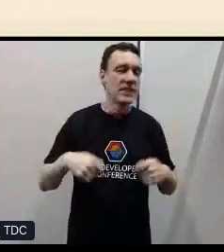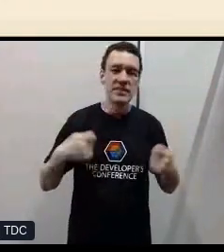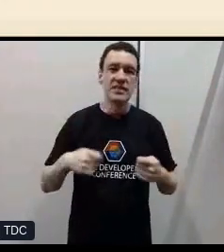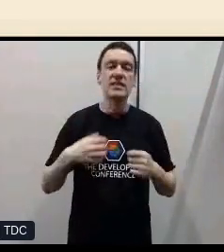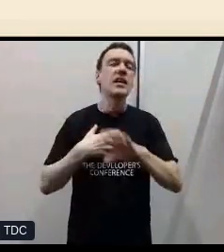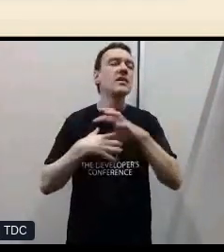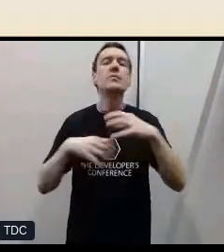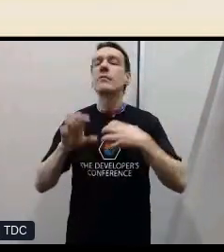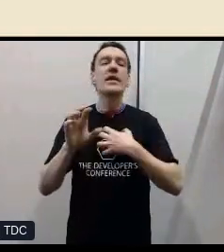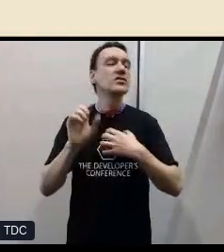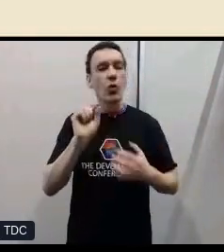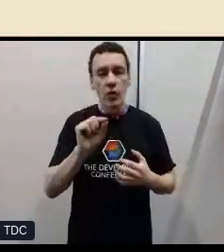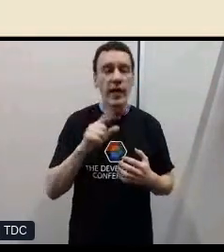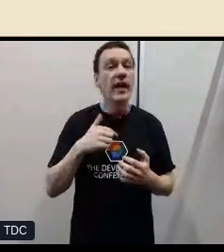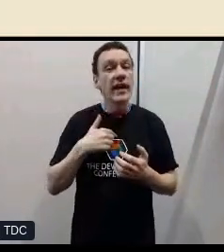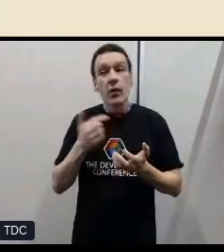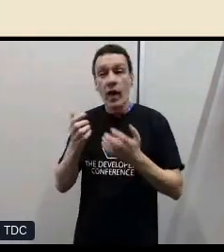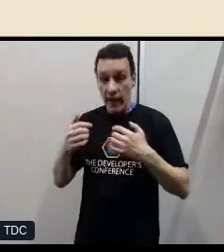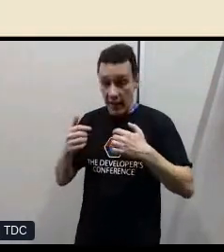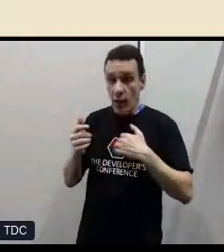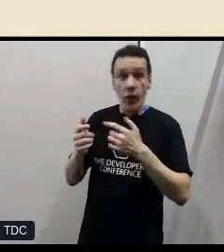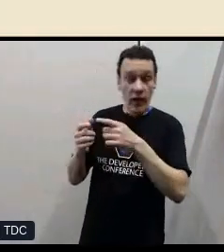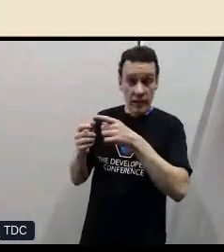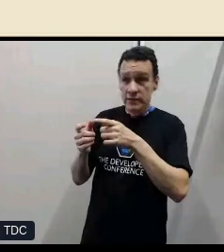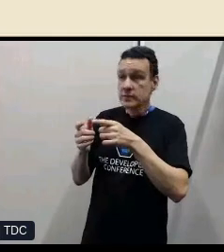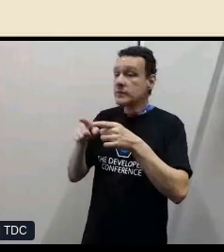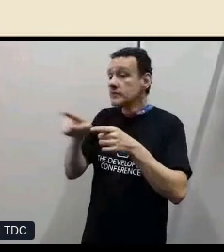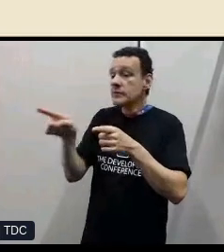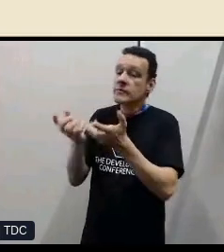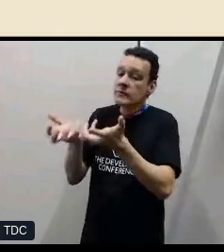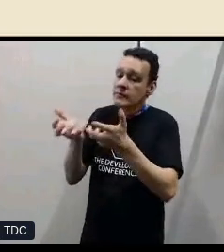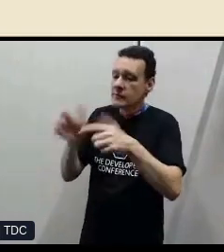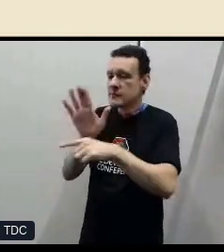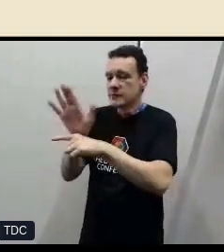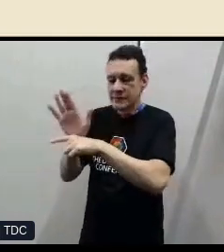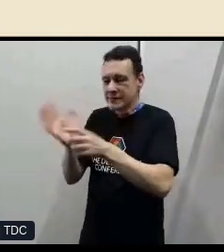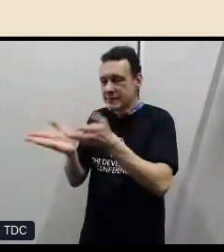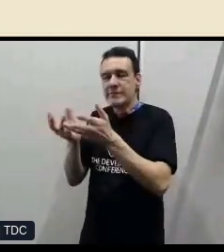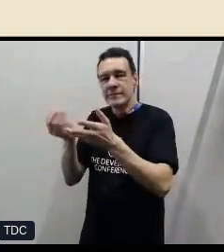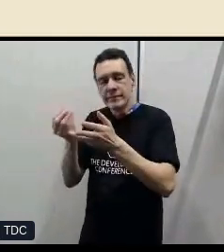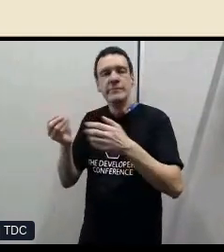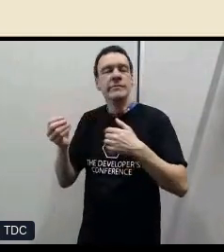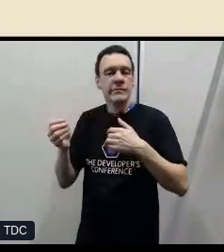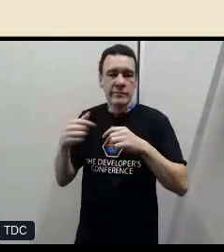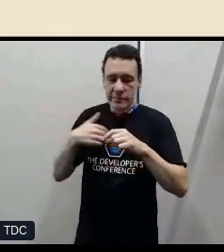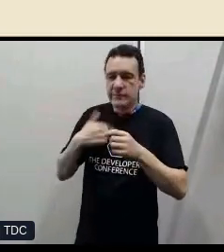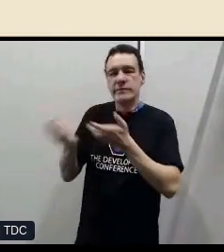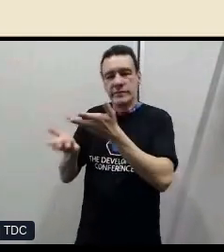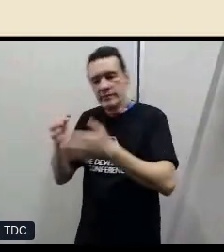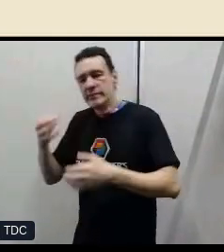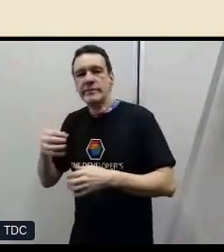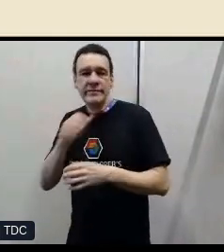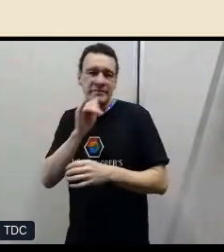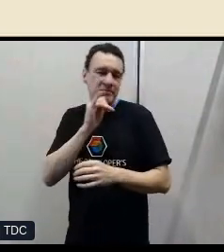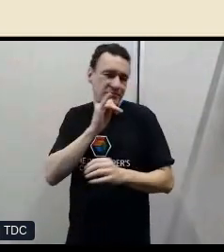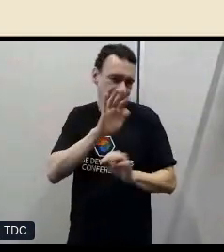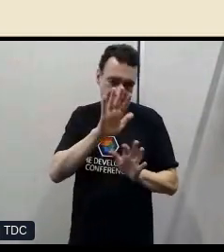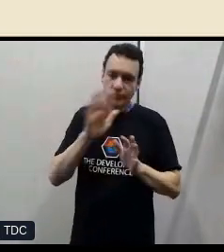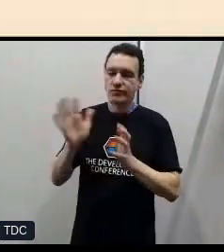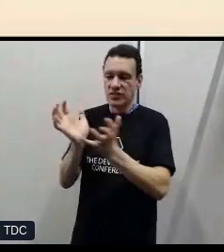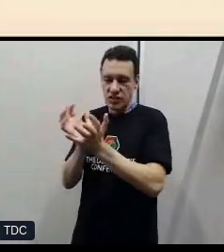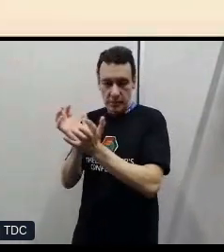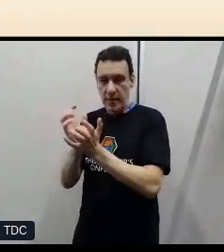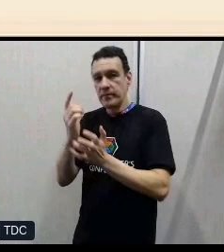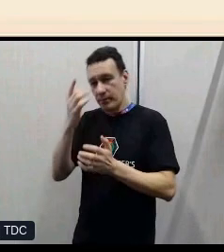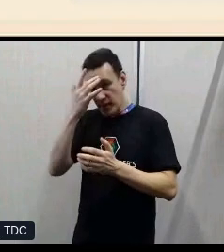tratar as pessoas como elas querem ser tratadas. Então, quando você está num time de desenvolvimento, pergunta como a pessoa que é diversa e entrou no seu time quer